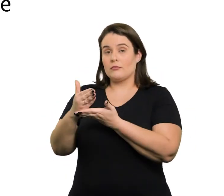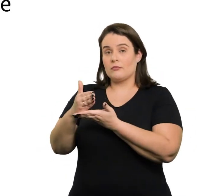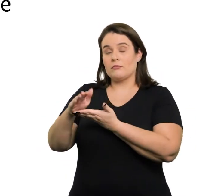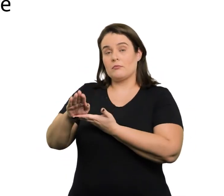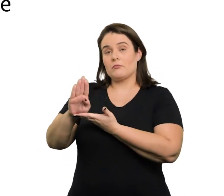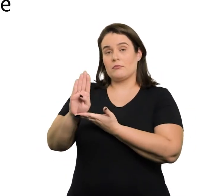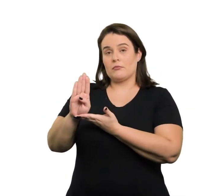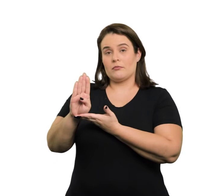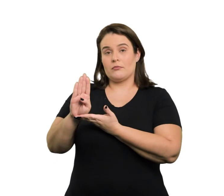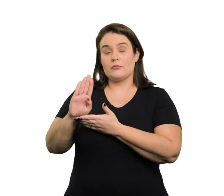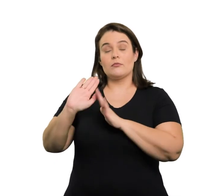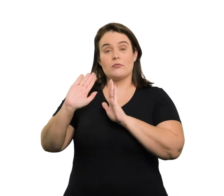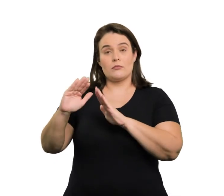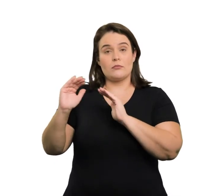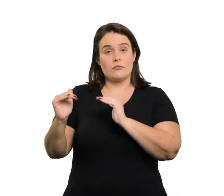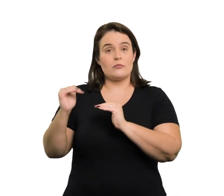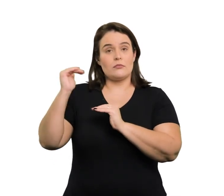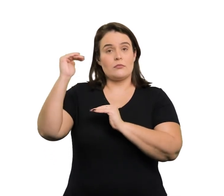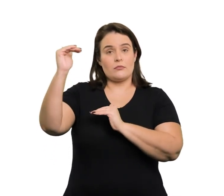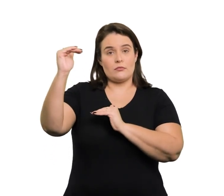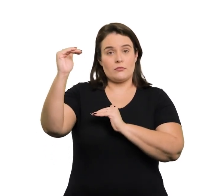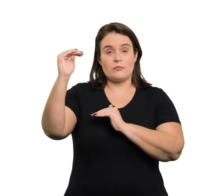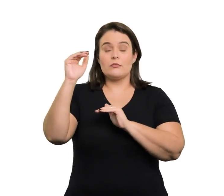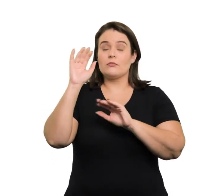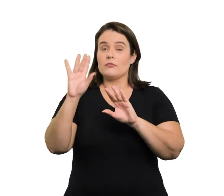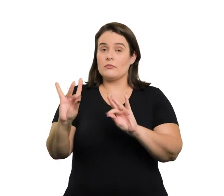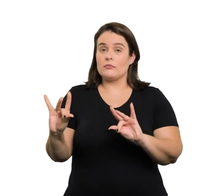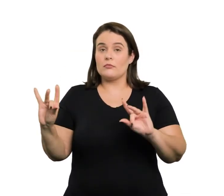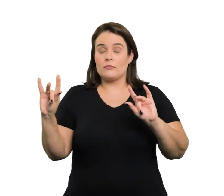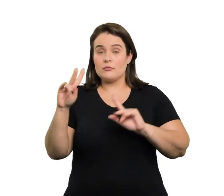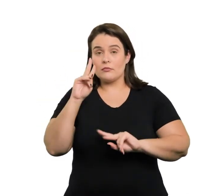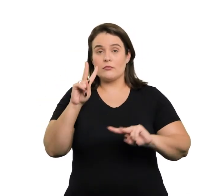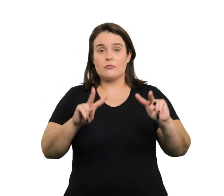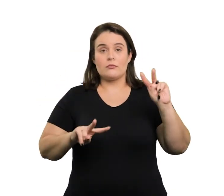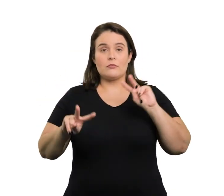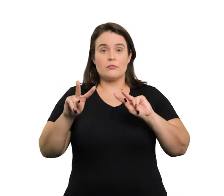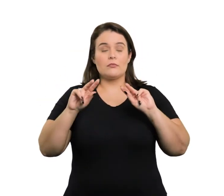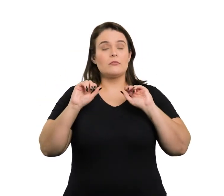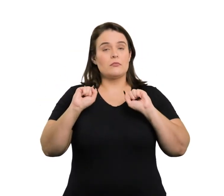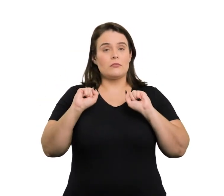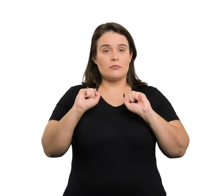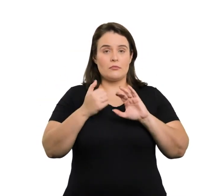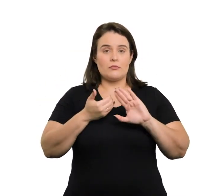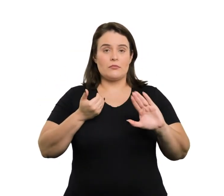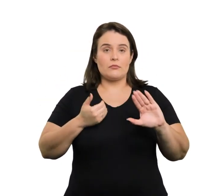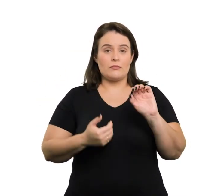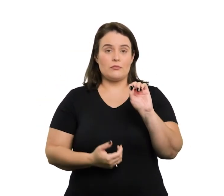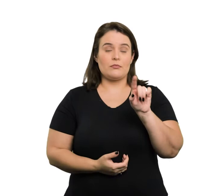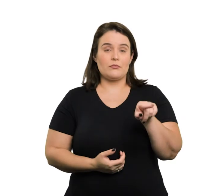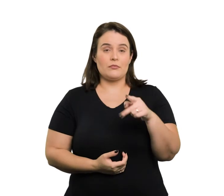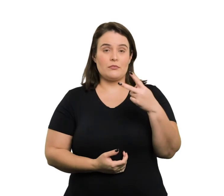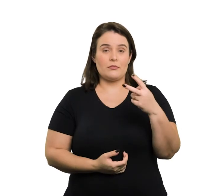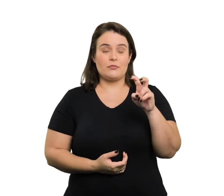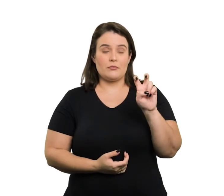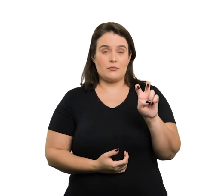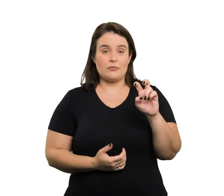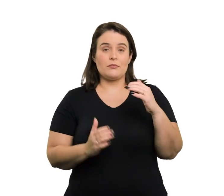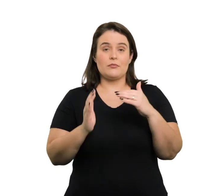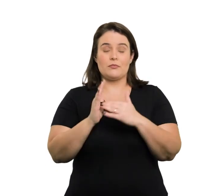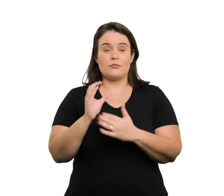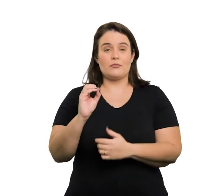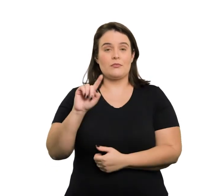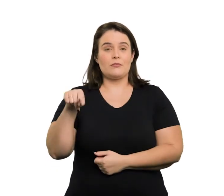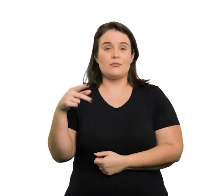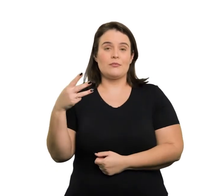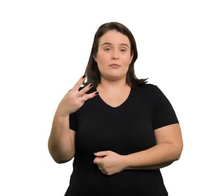o início do declive. No topo, a sinalização tátil e visual pode afastar-se de